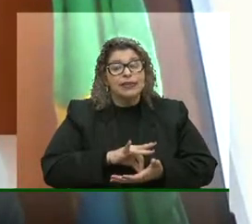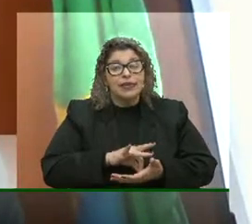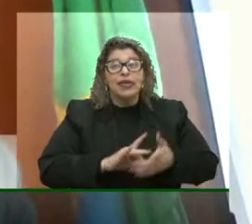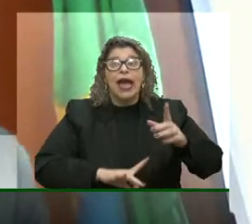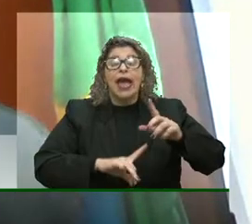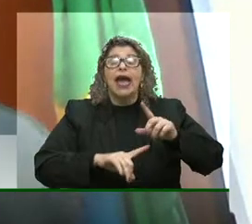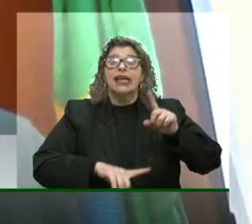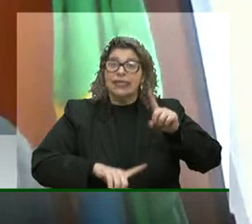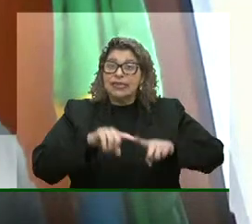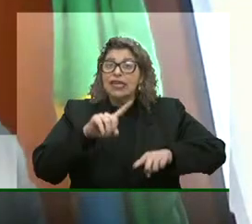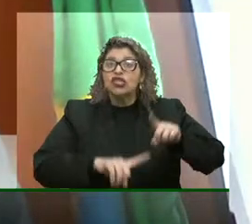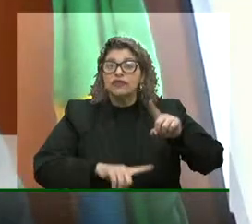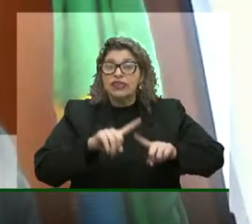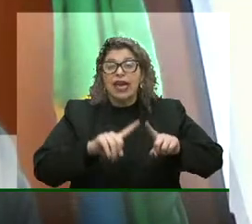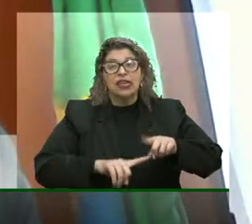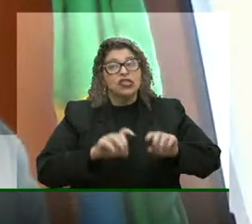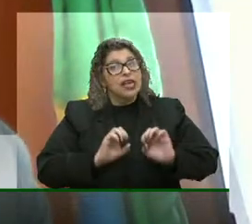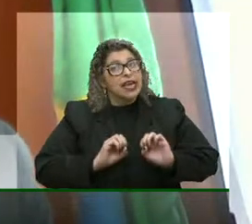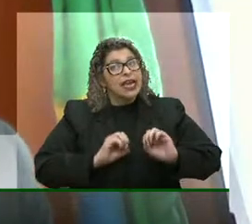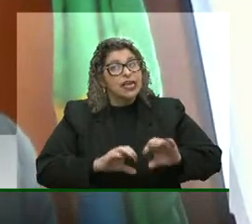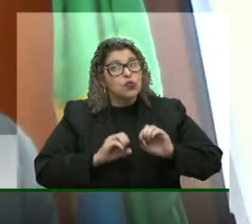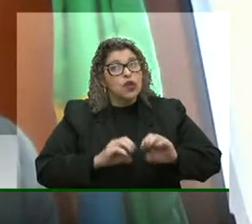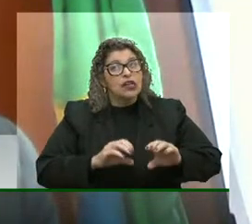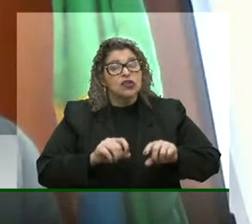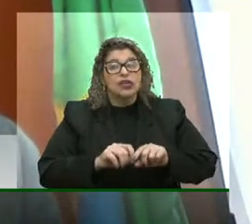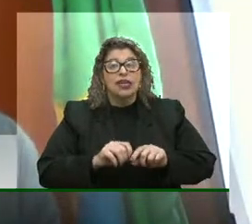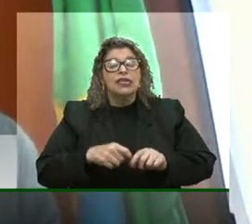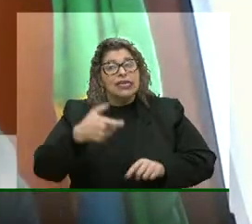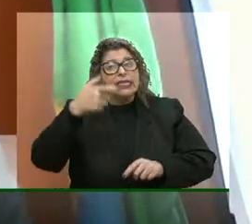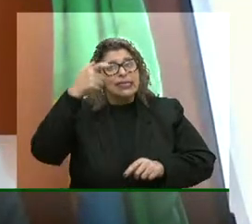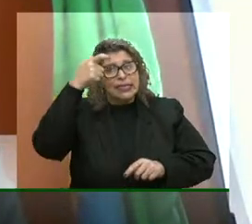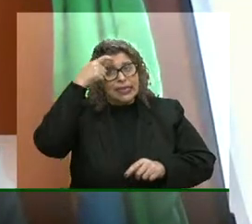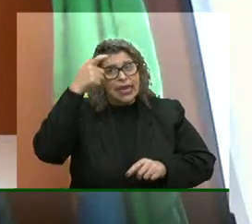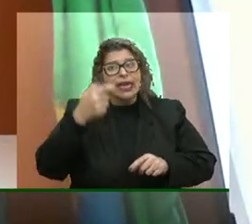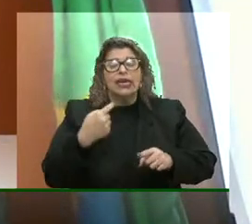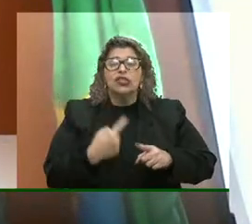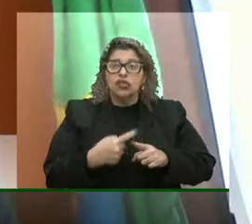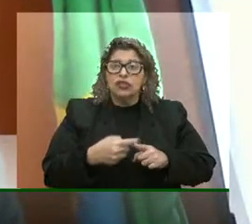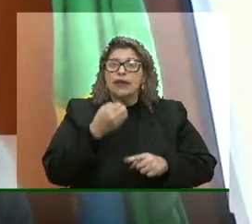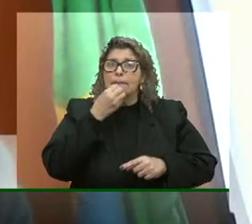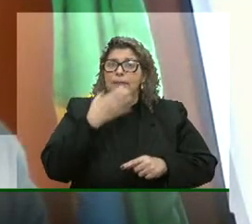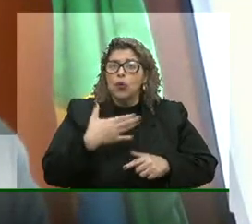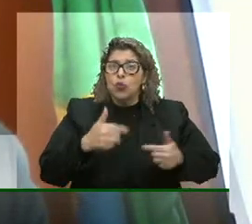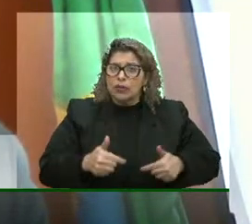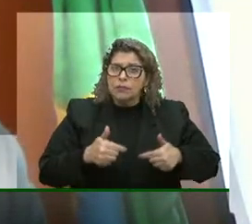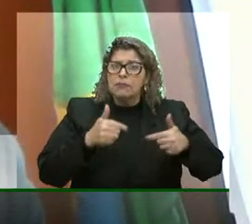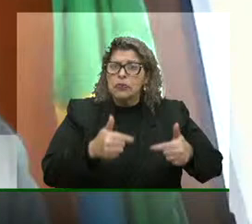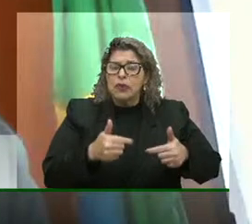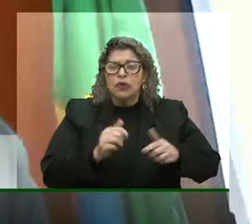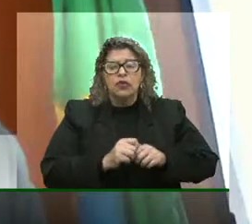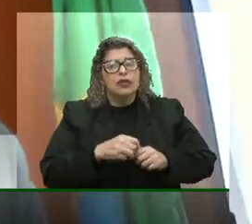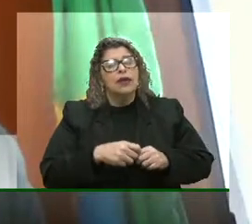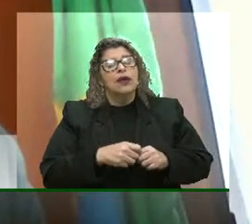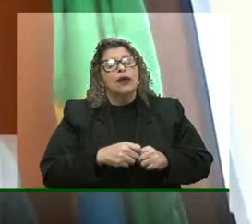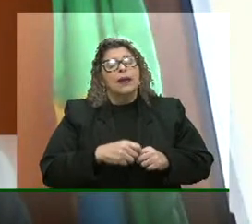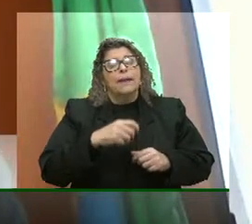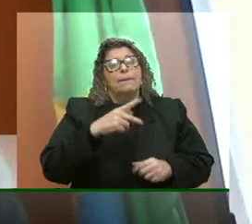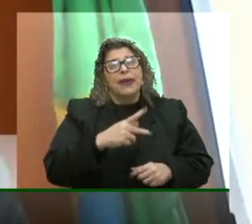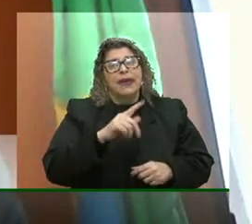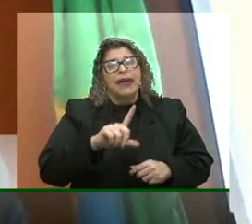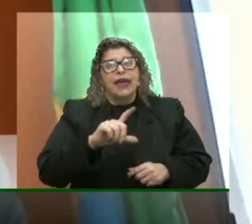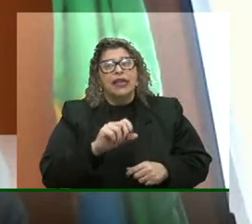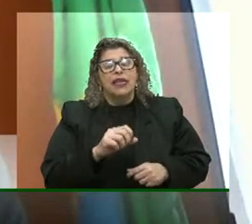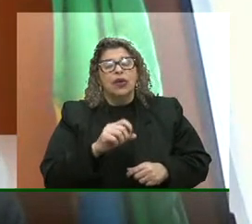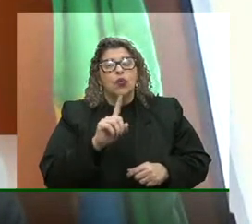atividades educacionais, e claro, como eu disse, ciente das boas intenções que motivam a proposição do PL 191 de